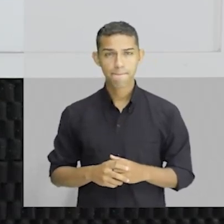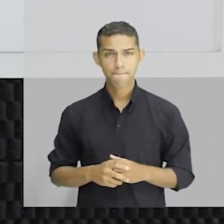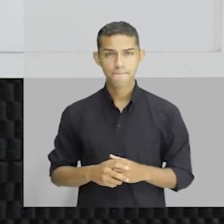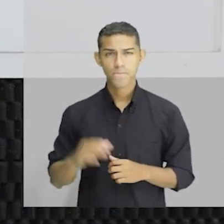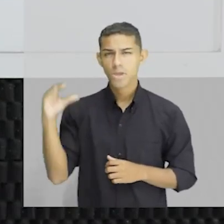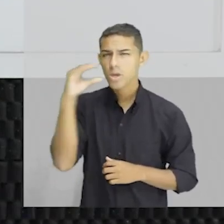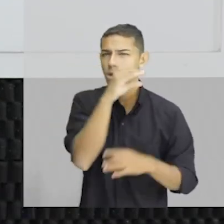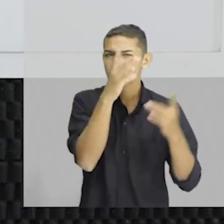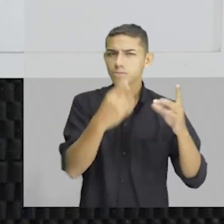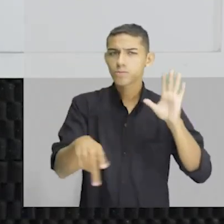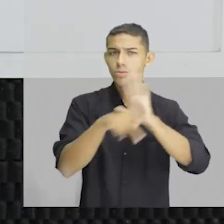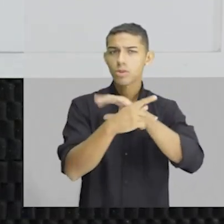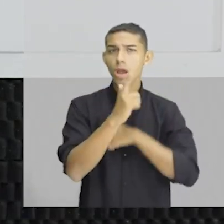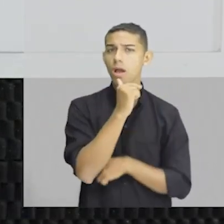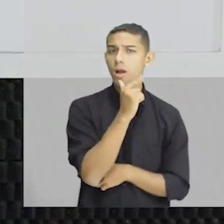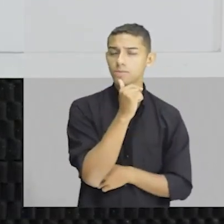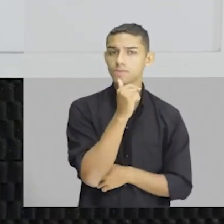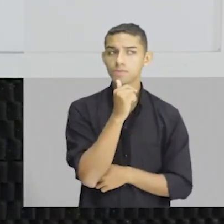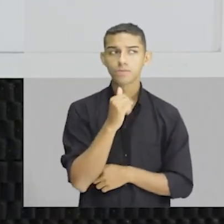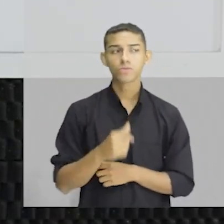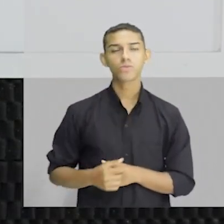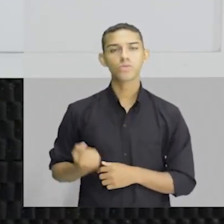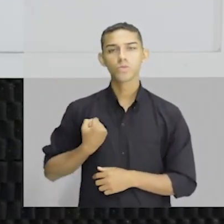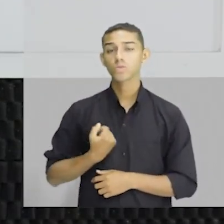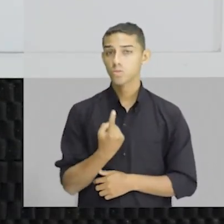calor específico da água